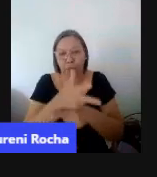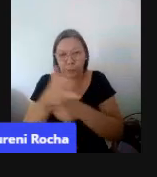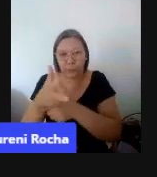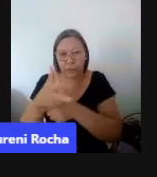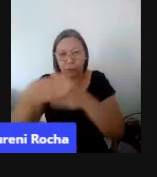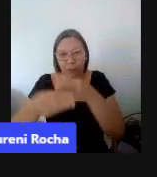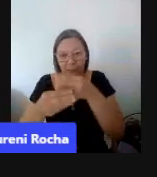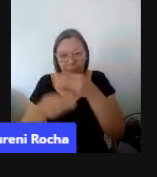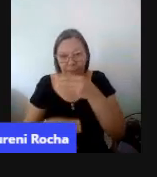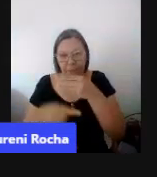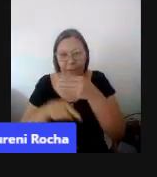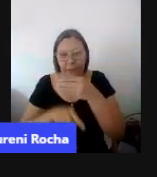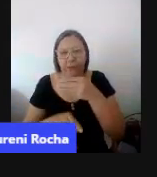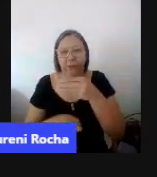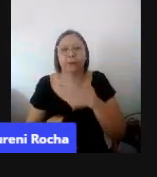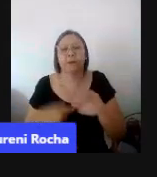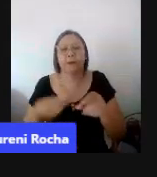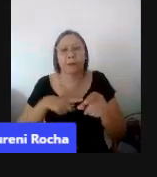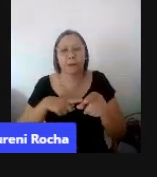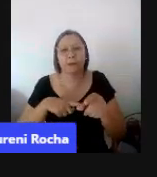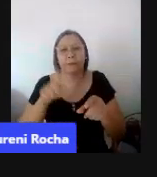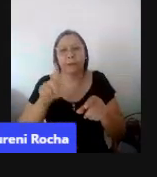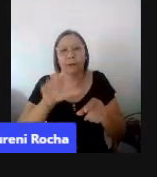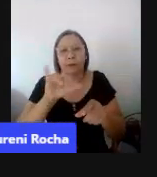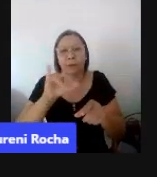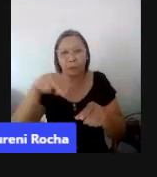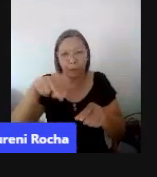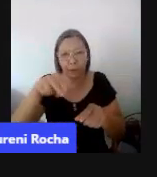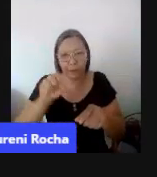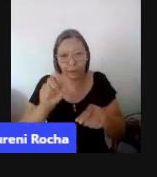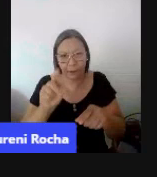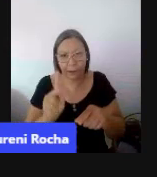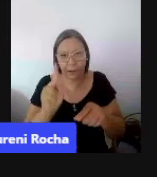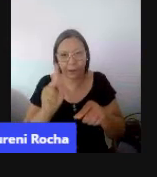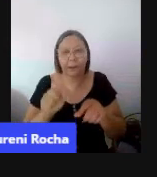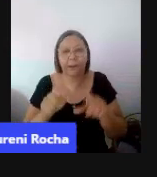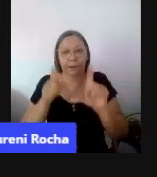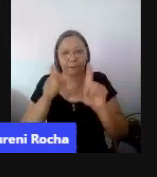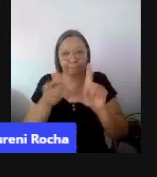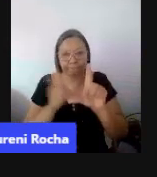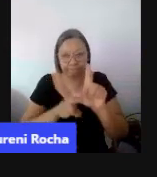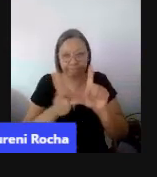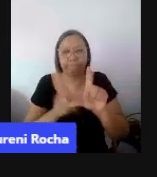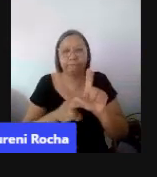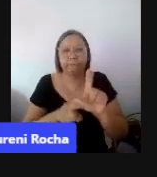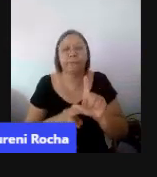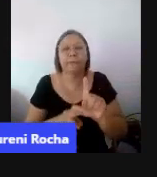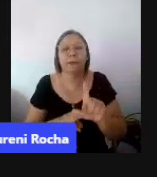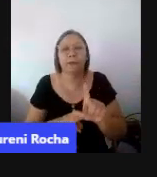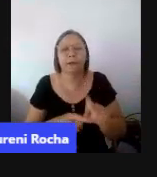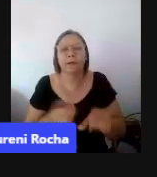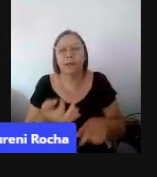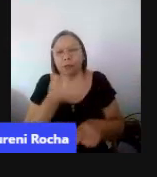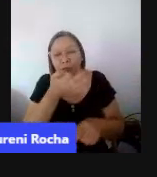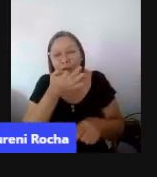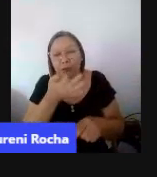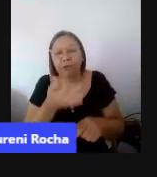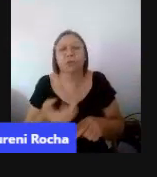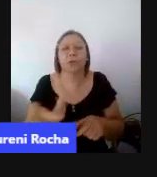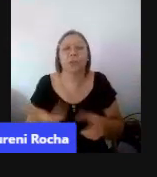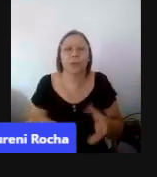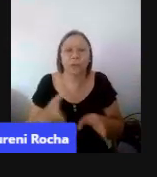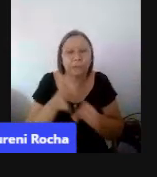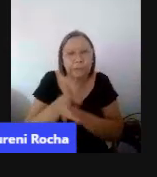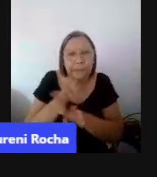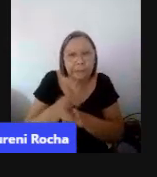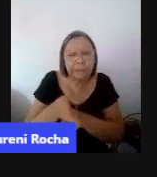deem suas críticas, sugestões, dicas para melhorar, que tanto nós da equipe de ciências da CEMED, quanto a André e o Arnaud